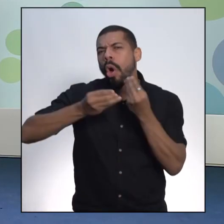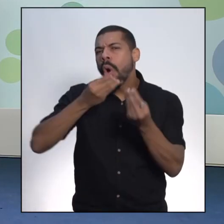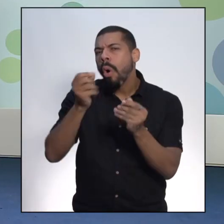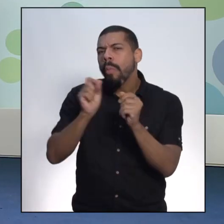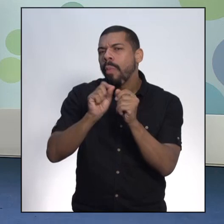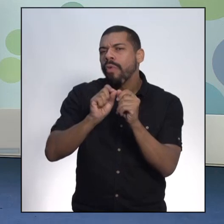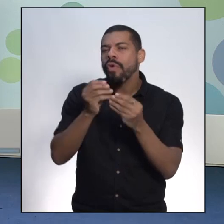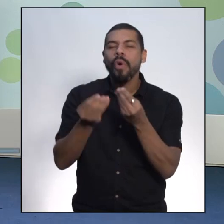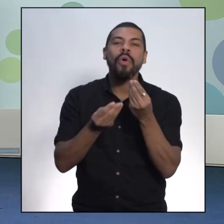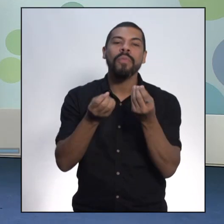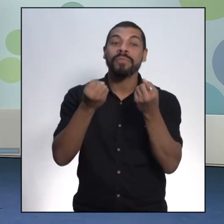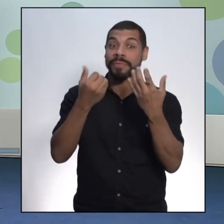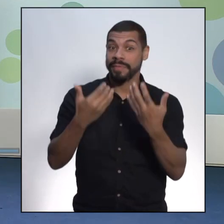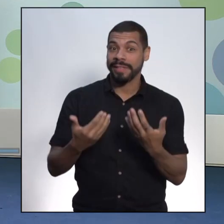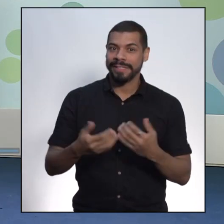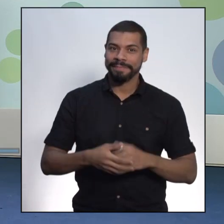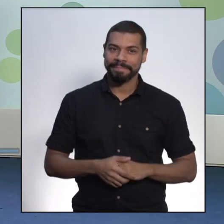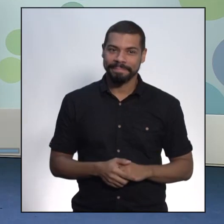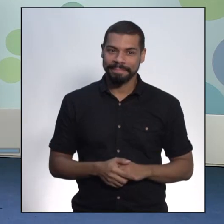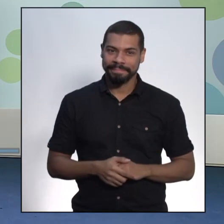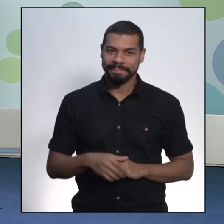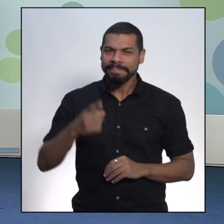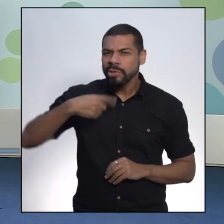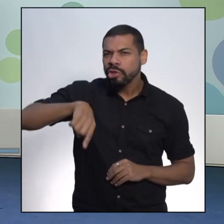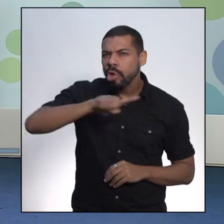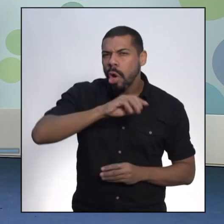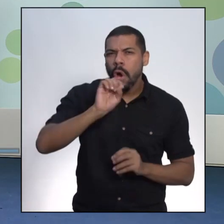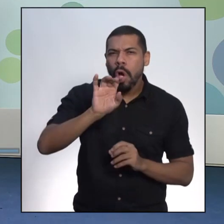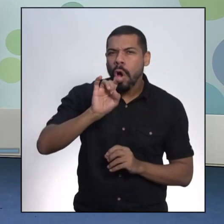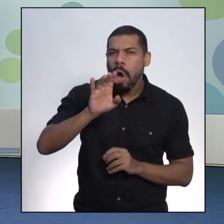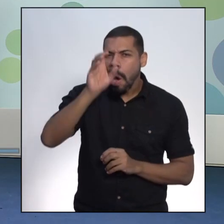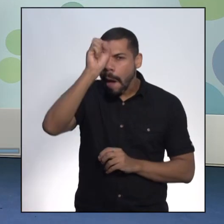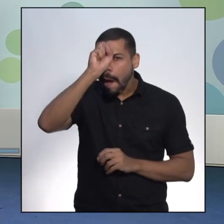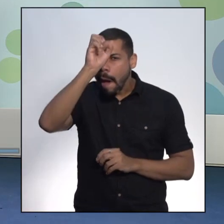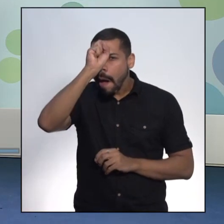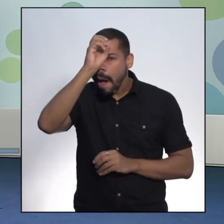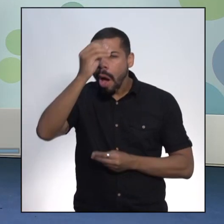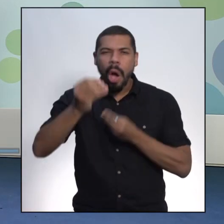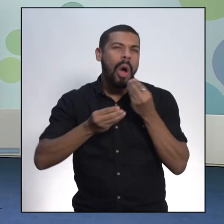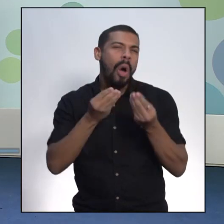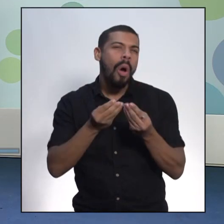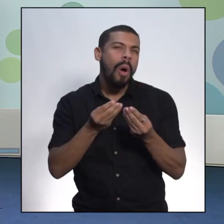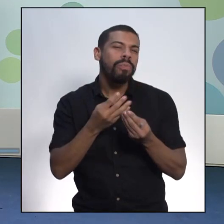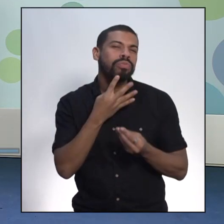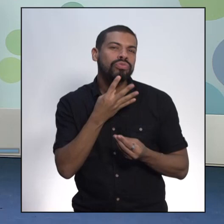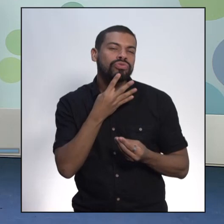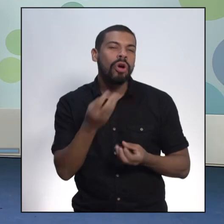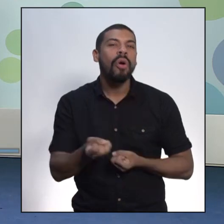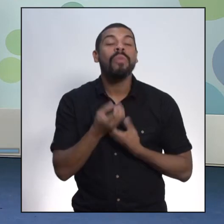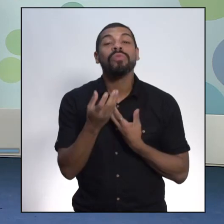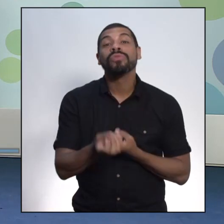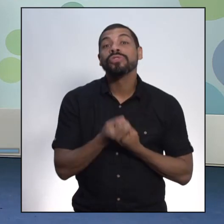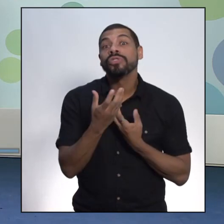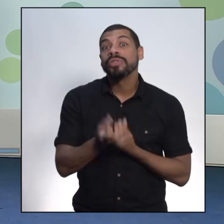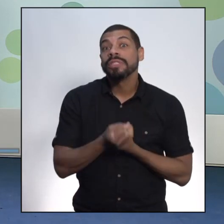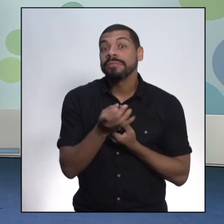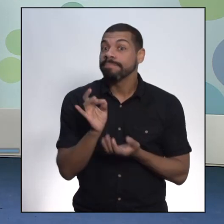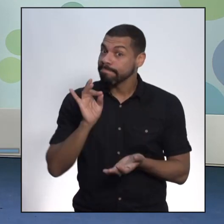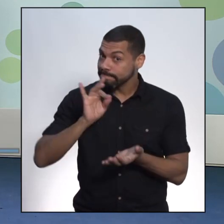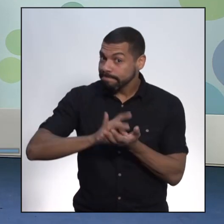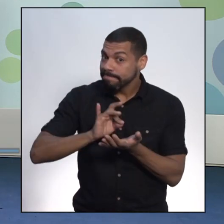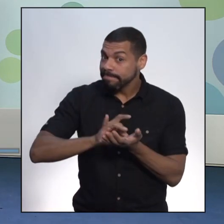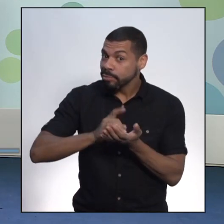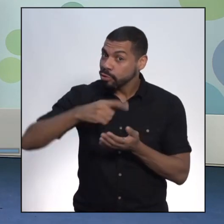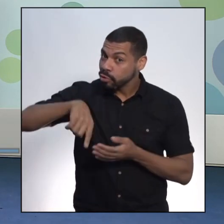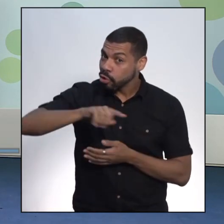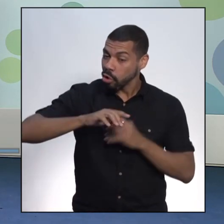bem interessante, que a gente só aprende alguma coisa, além de outros conhecimentos, se, de fato, a gente colocar a mão